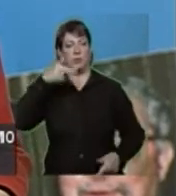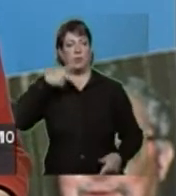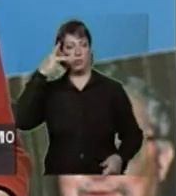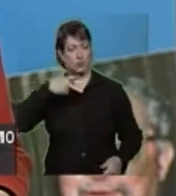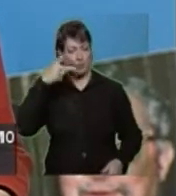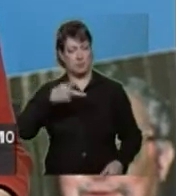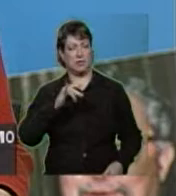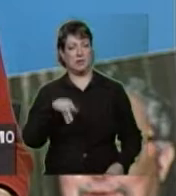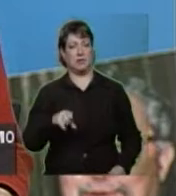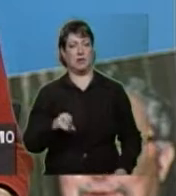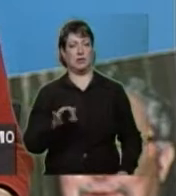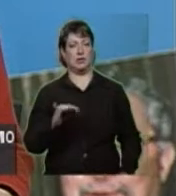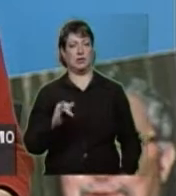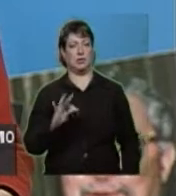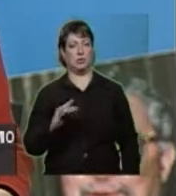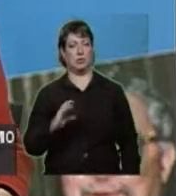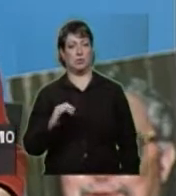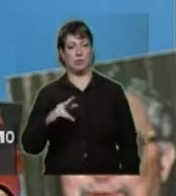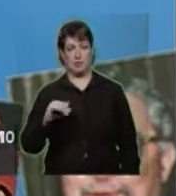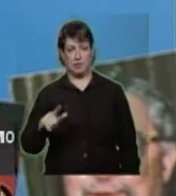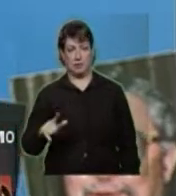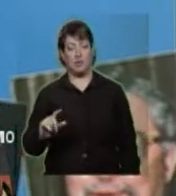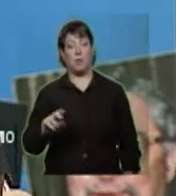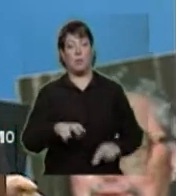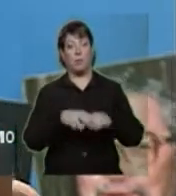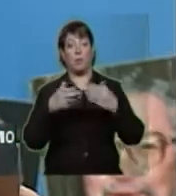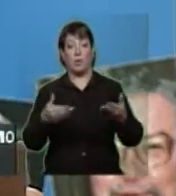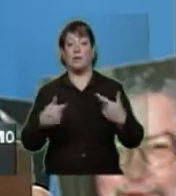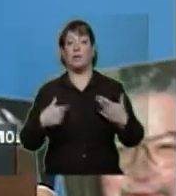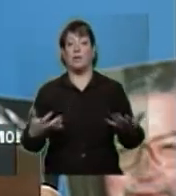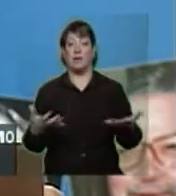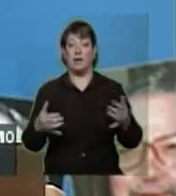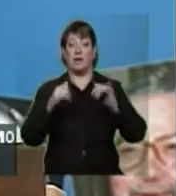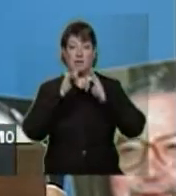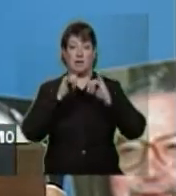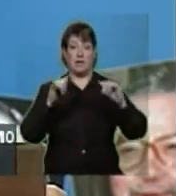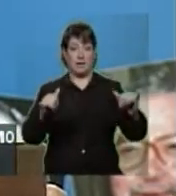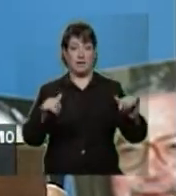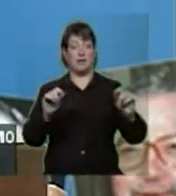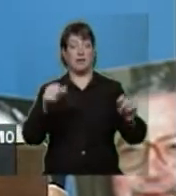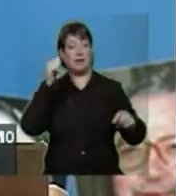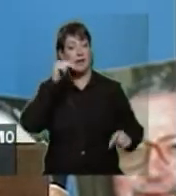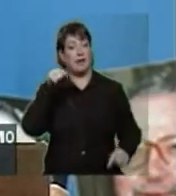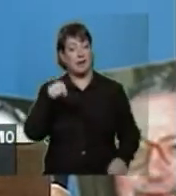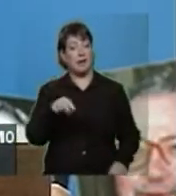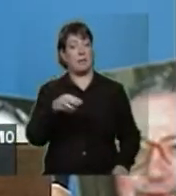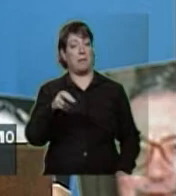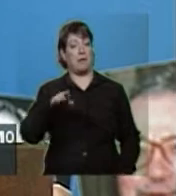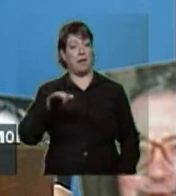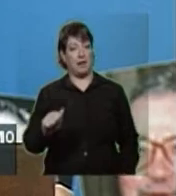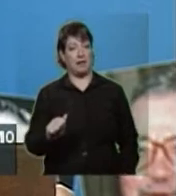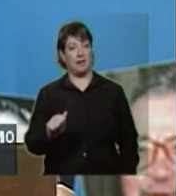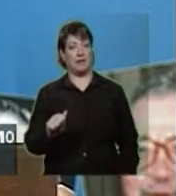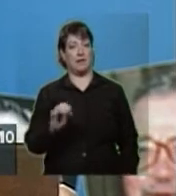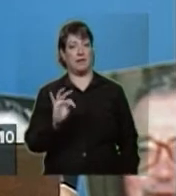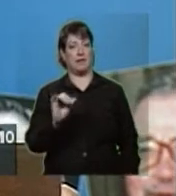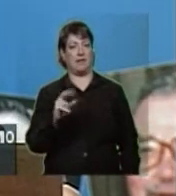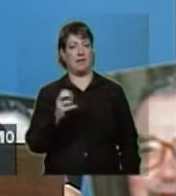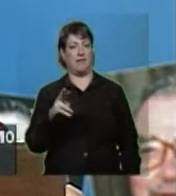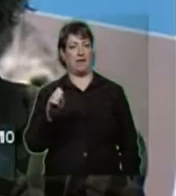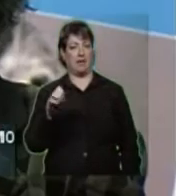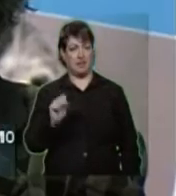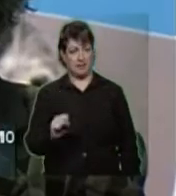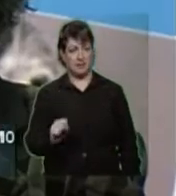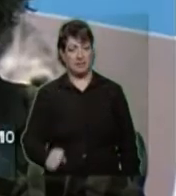institucional. Por isso, eu queria dizer que a Maria da Conceição